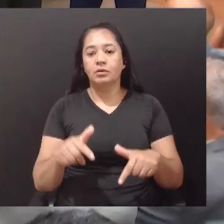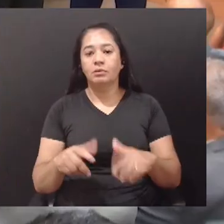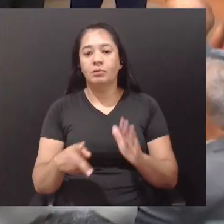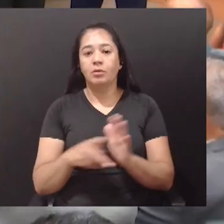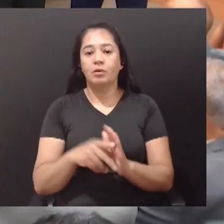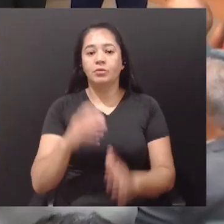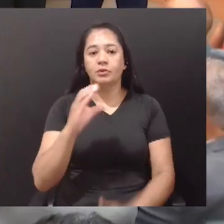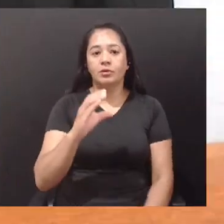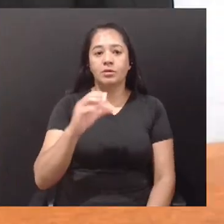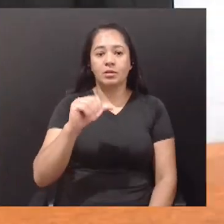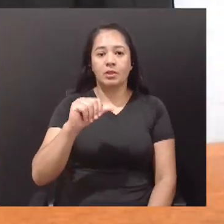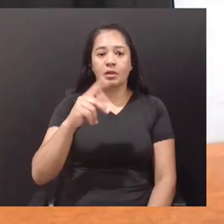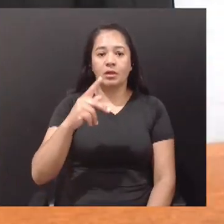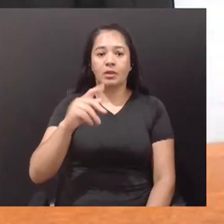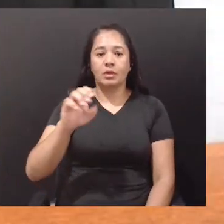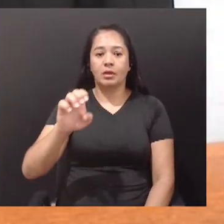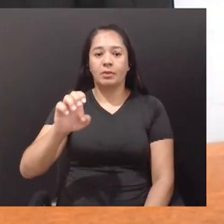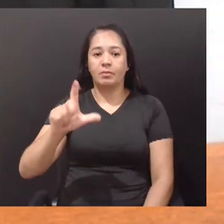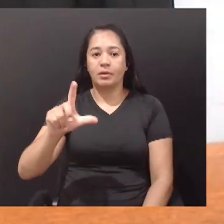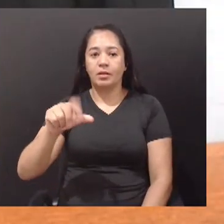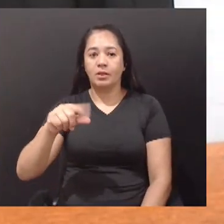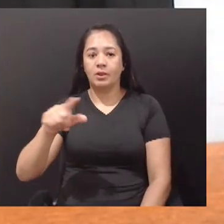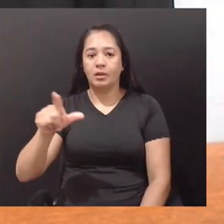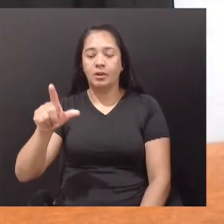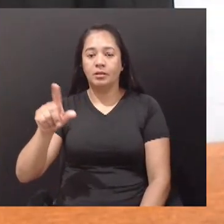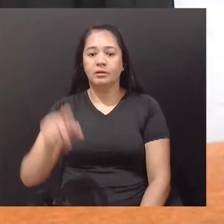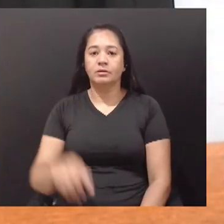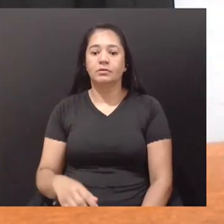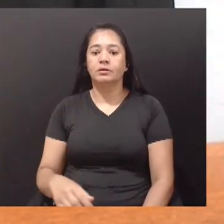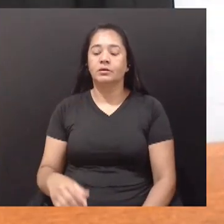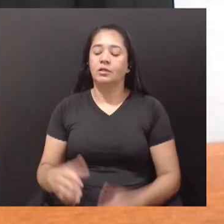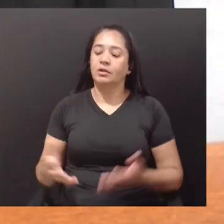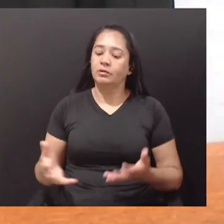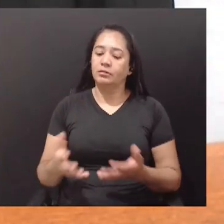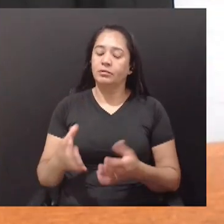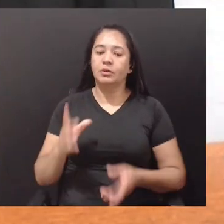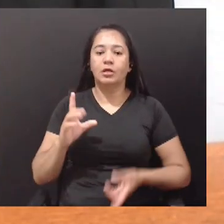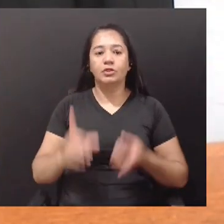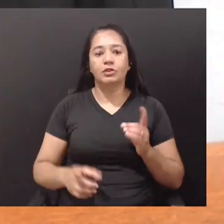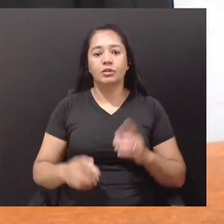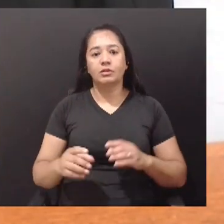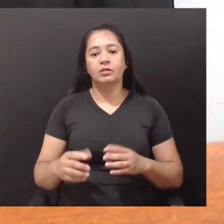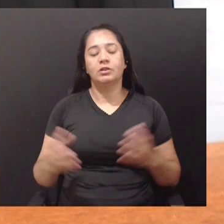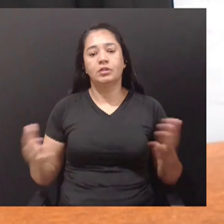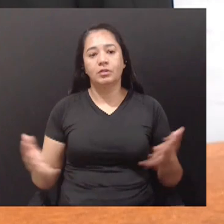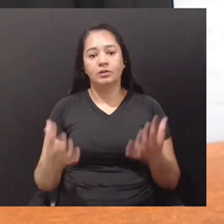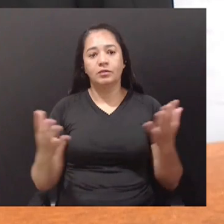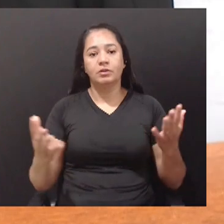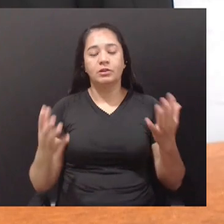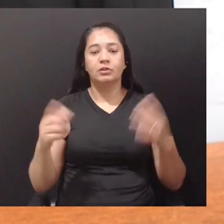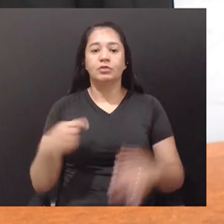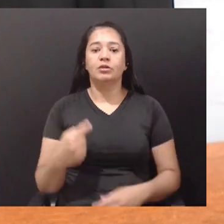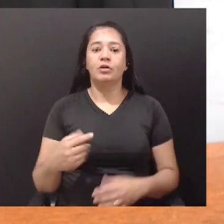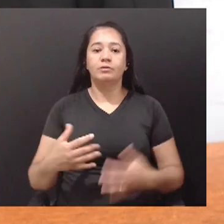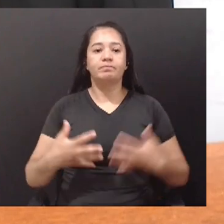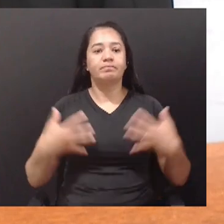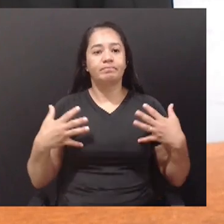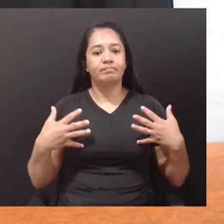Ele reforça que segue firme pela dignidade e valorização da capelania. Nós somos privilegiados.